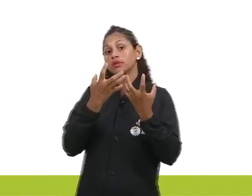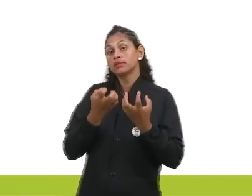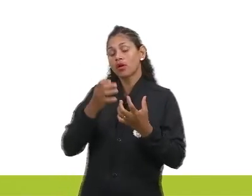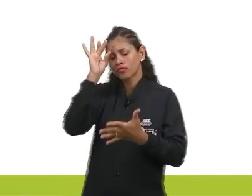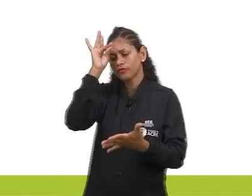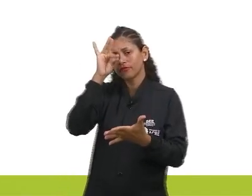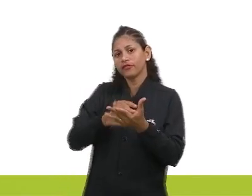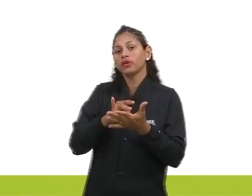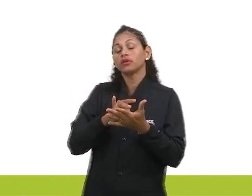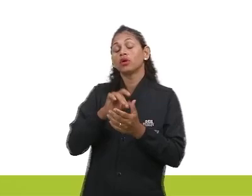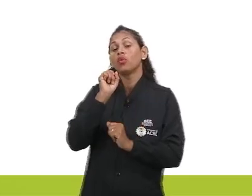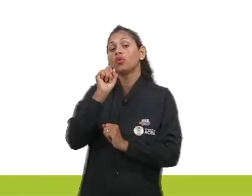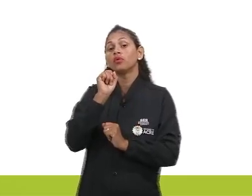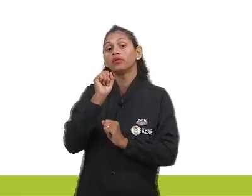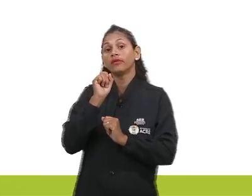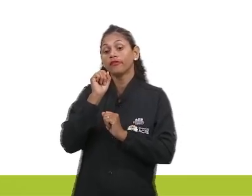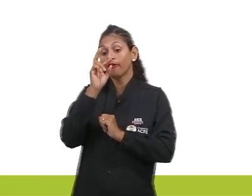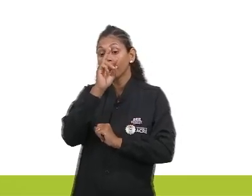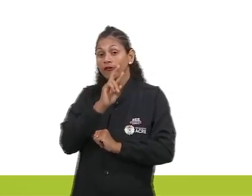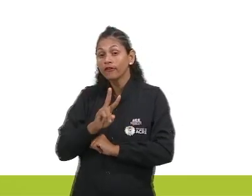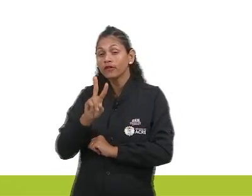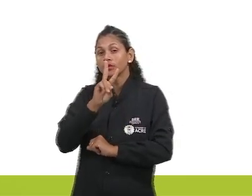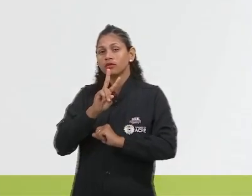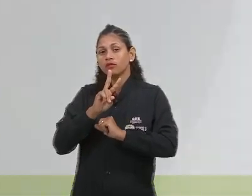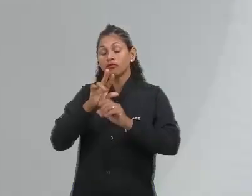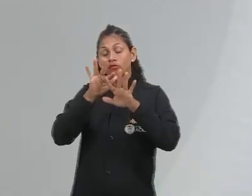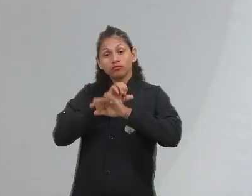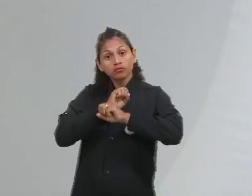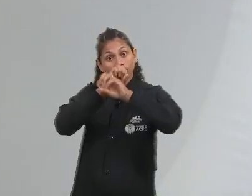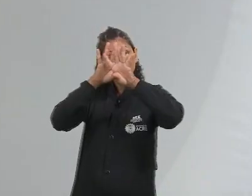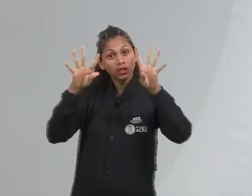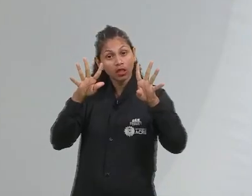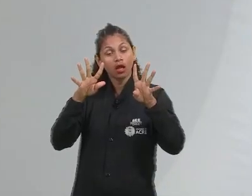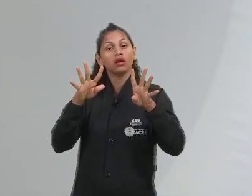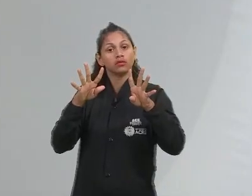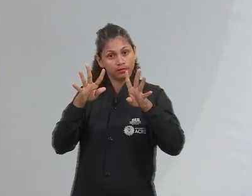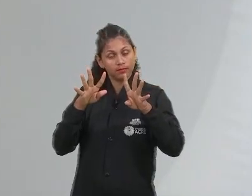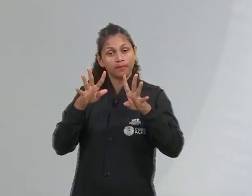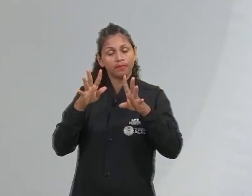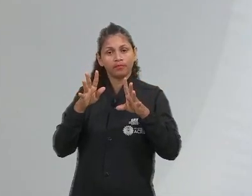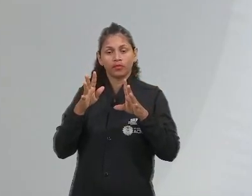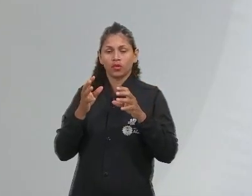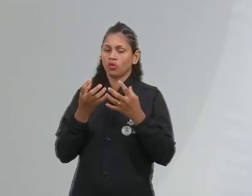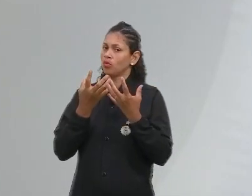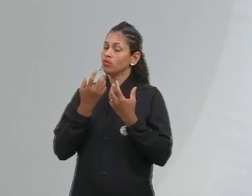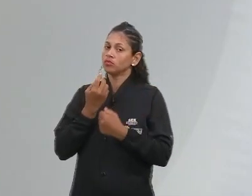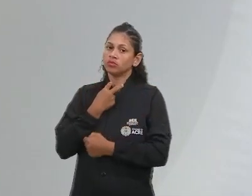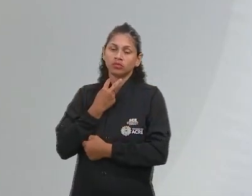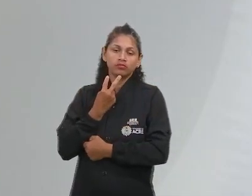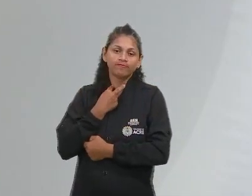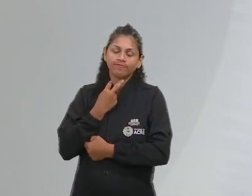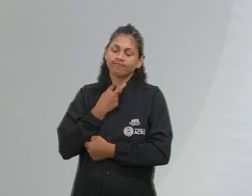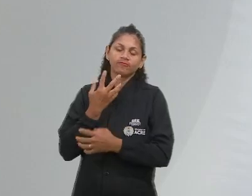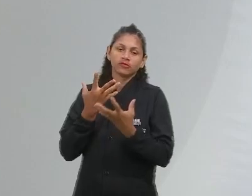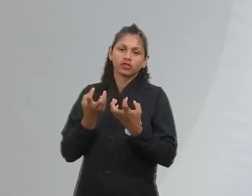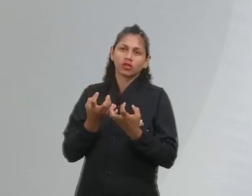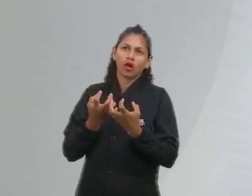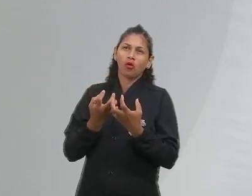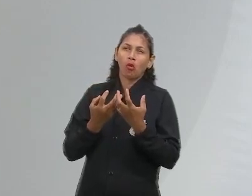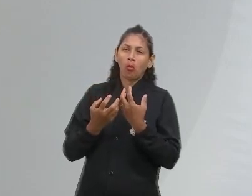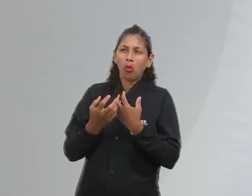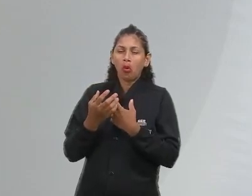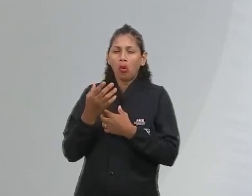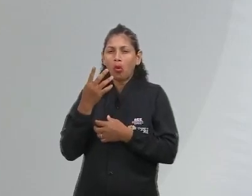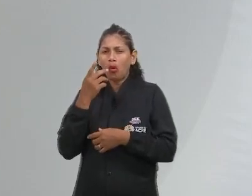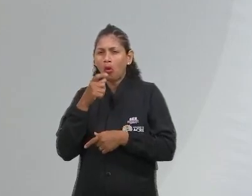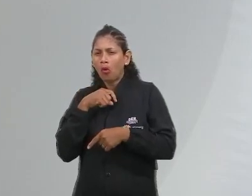verdadeiro o que for evidente, claro e bem delimitado. Então, não podemos aceitar nada que seja duvidoso como verdadeiro, mesmo que